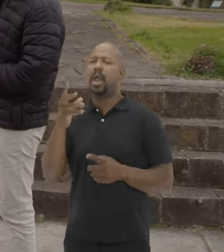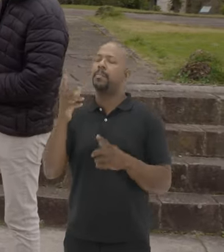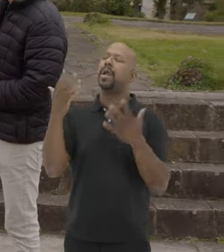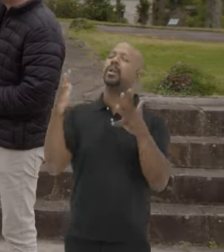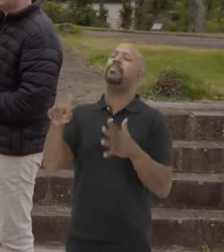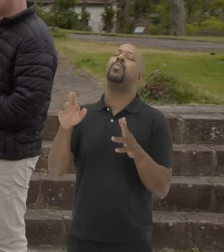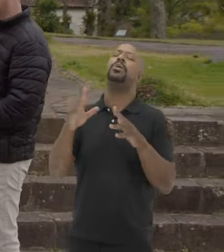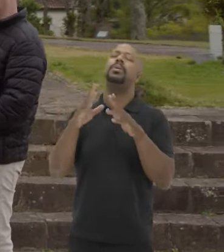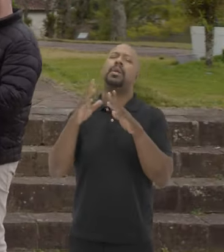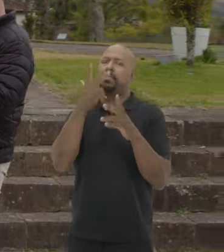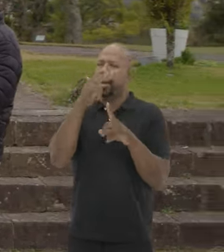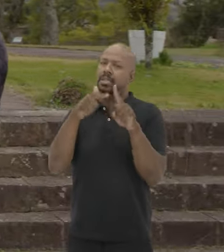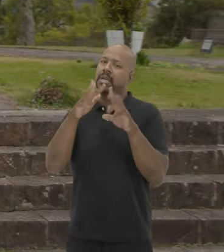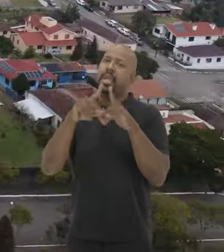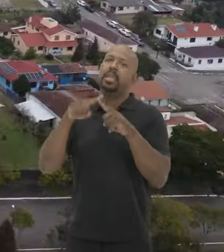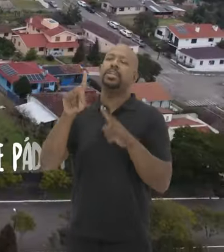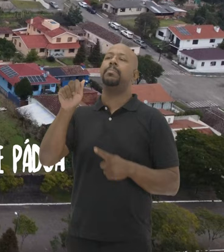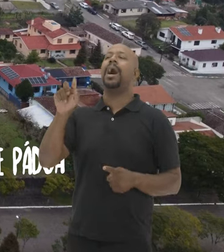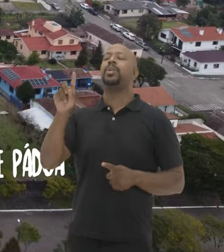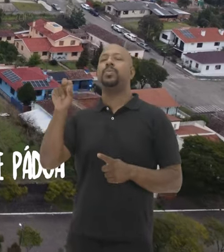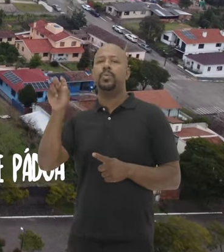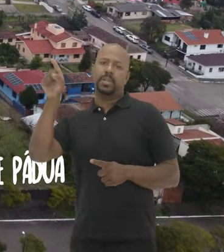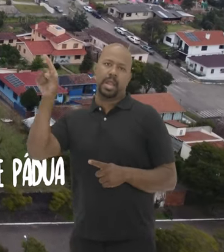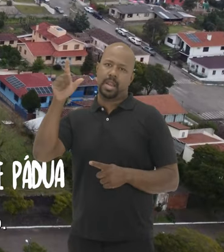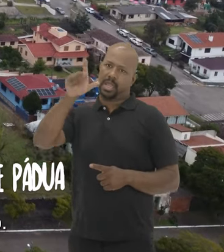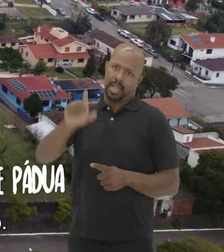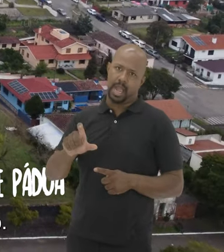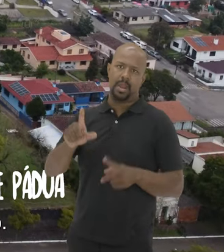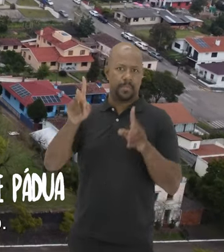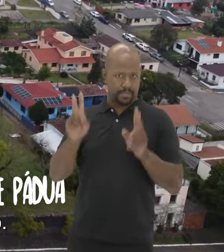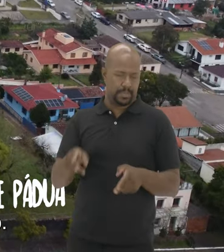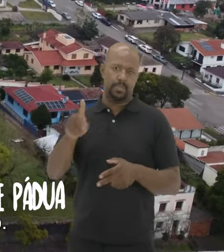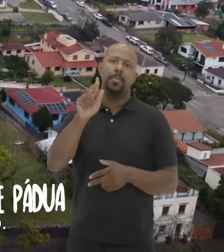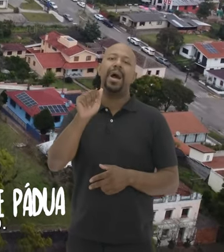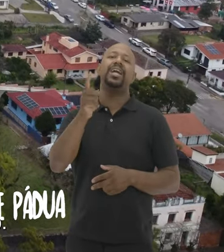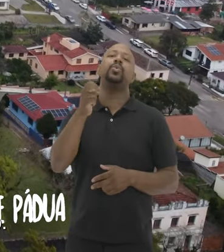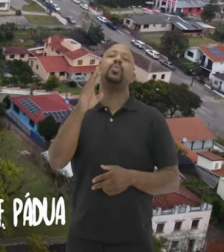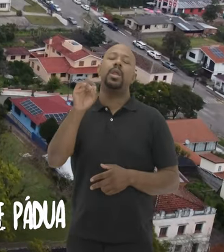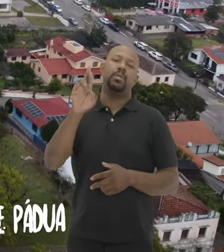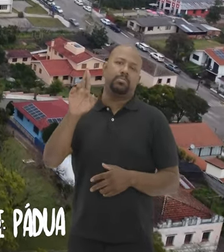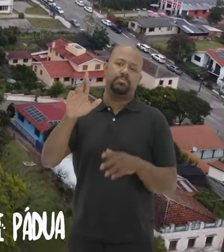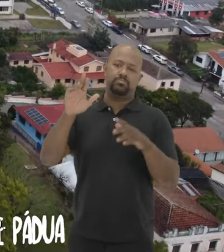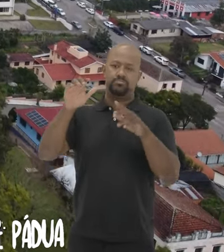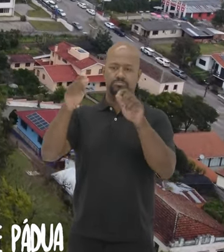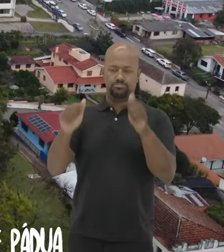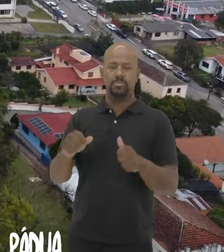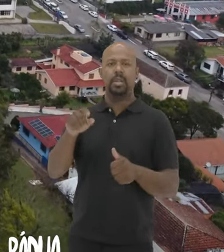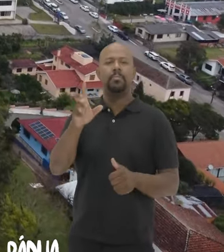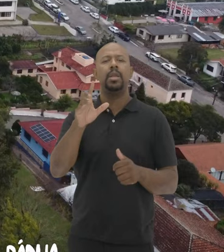de Pádua, na Itália, que é o mesmo padroeiro, vamos dizer. Ela é toda em estilo românico